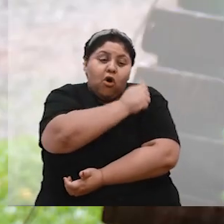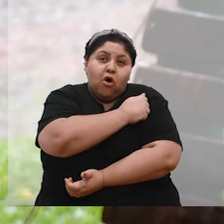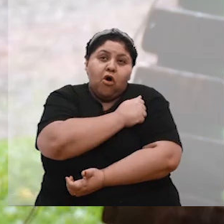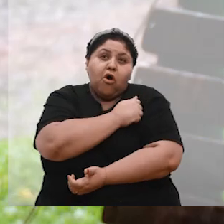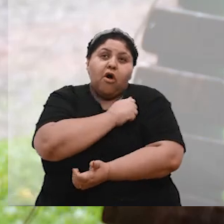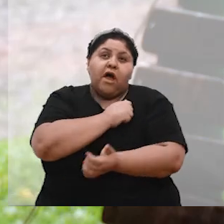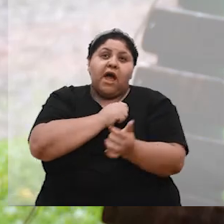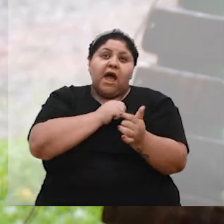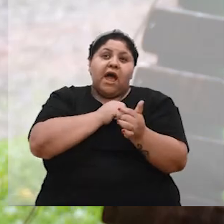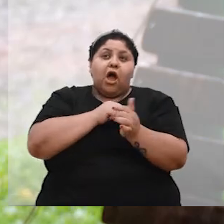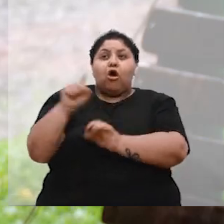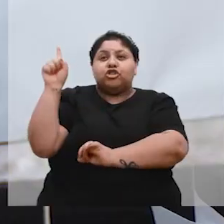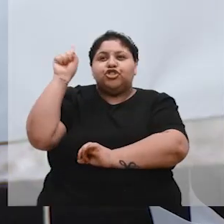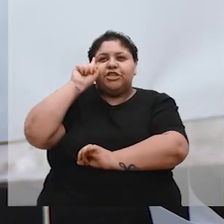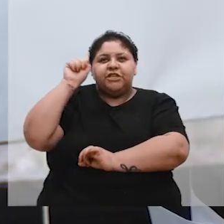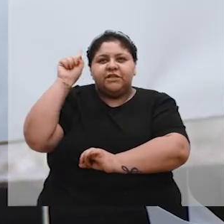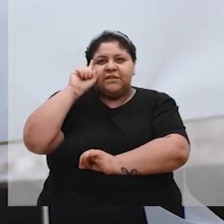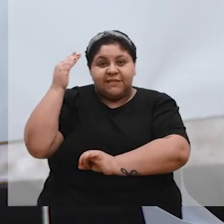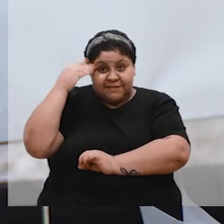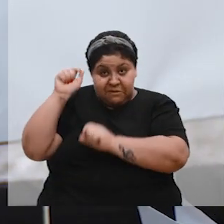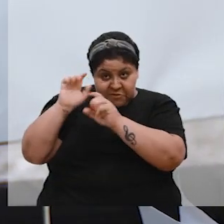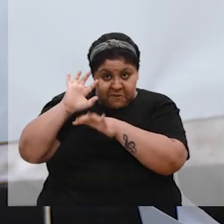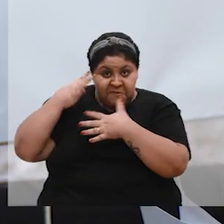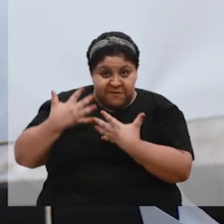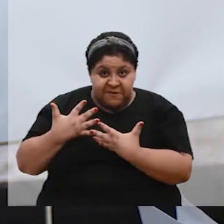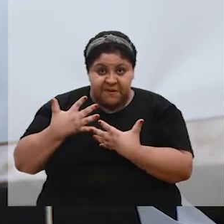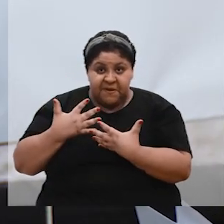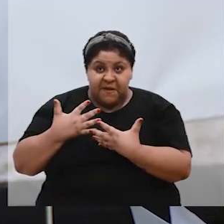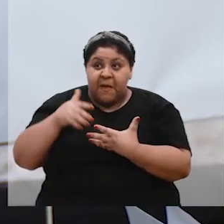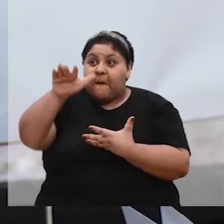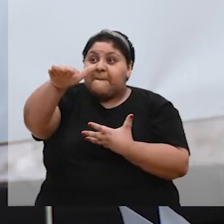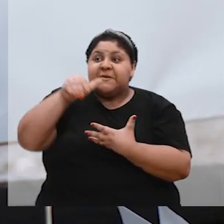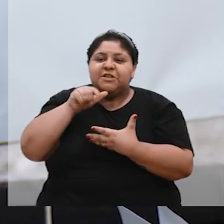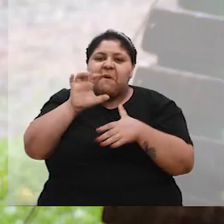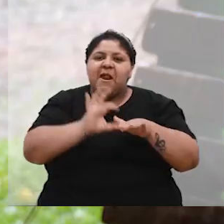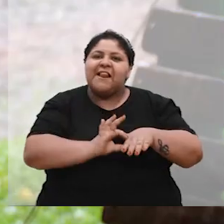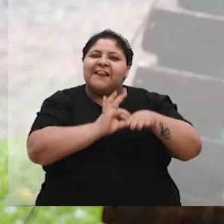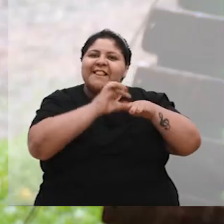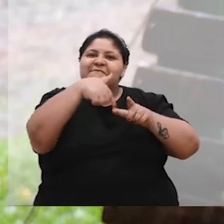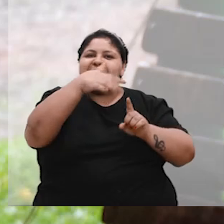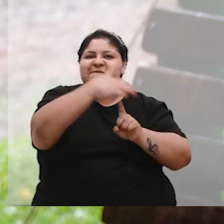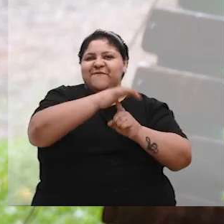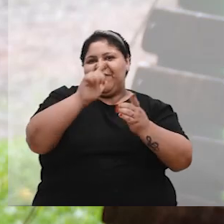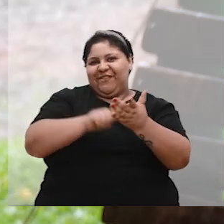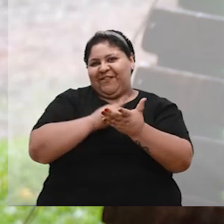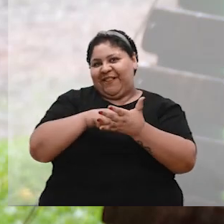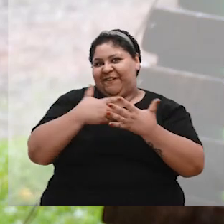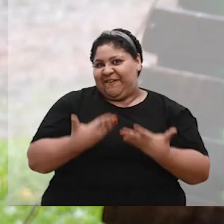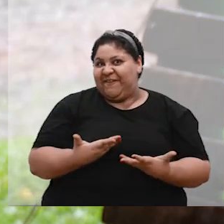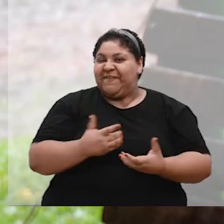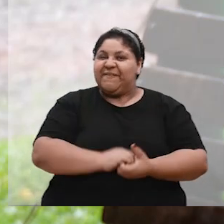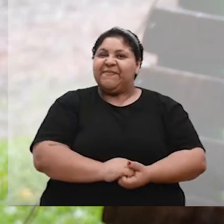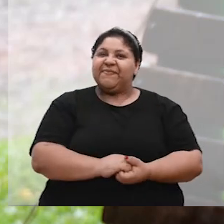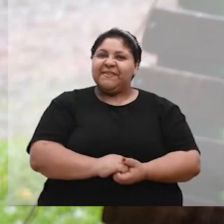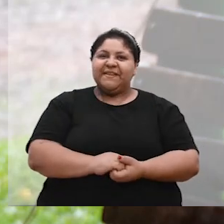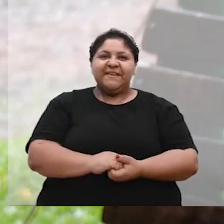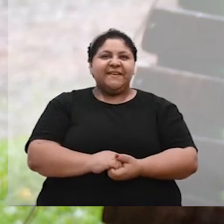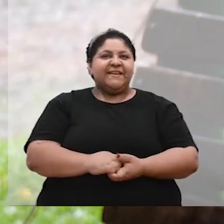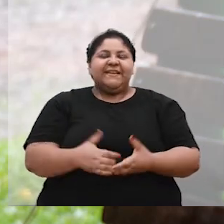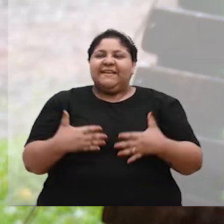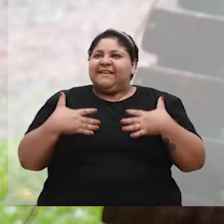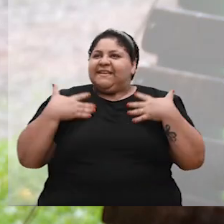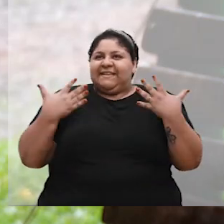atividade toda. E aí, sabe o que aconteceu? Me convidaram para ser patrona da Feira do Livro. Foi